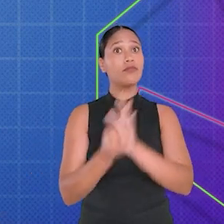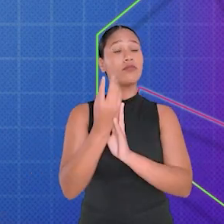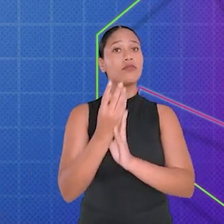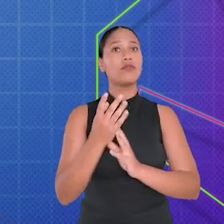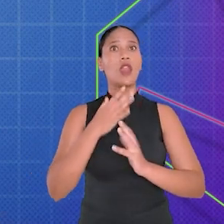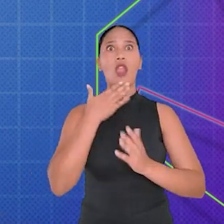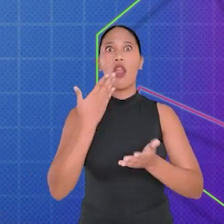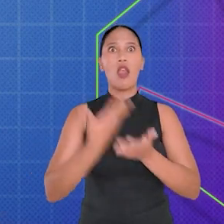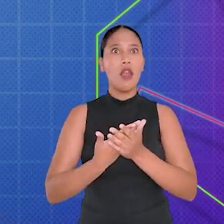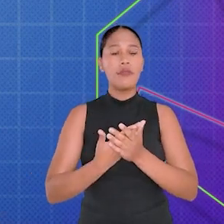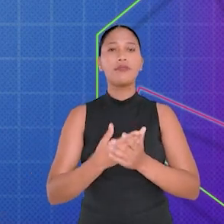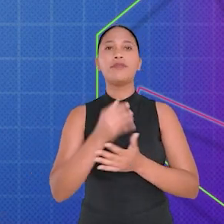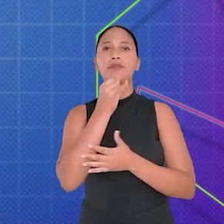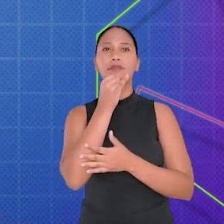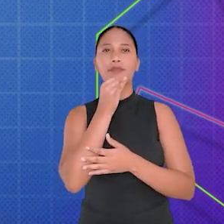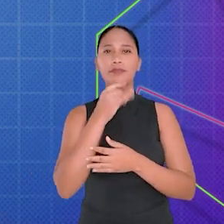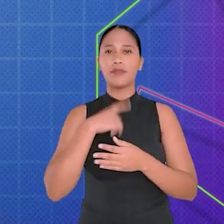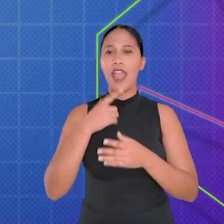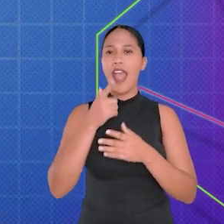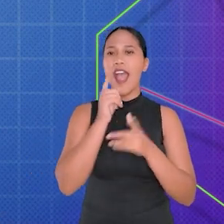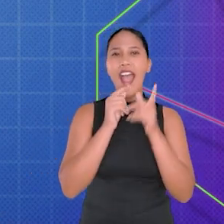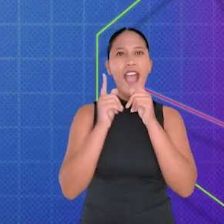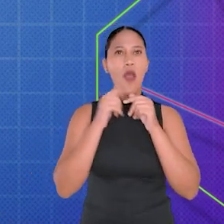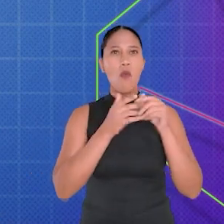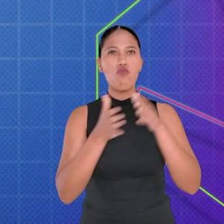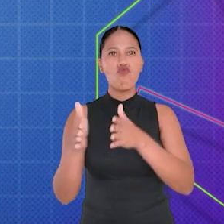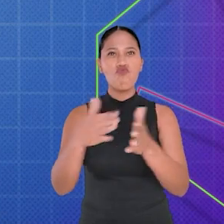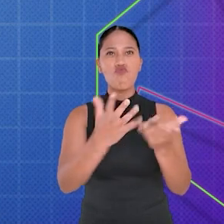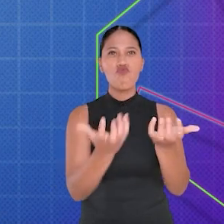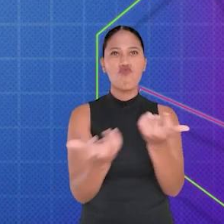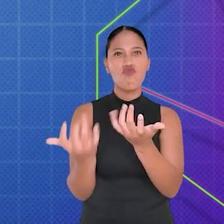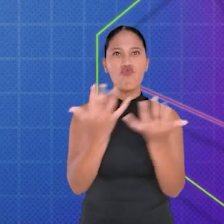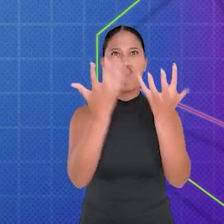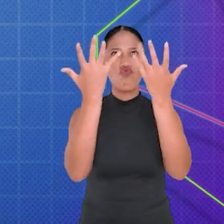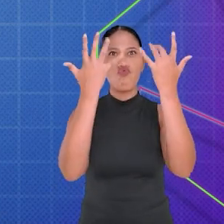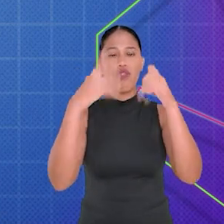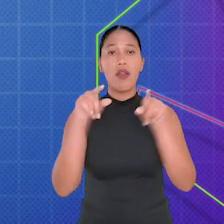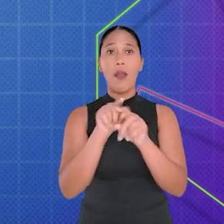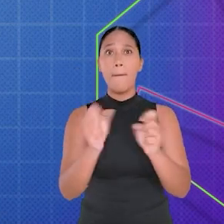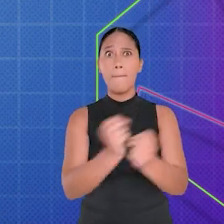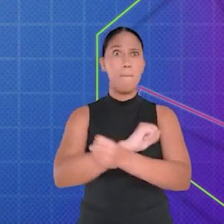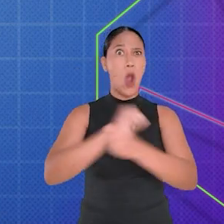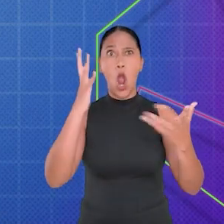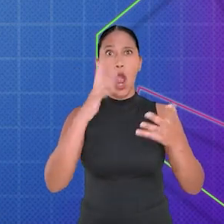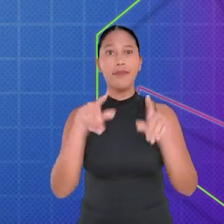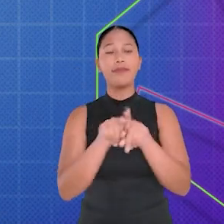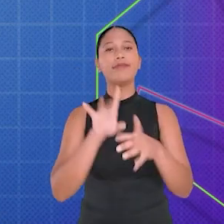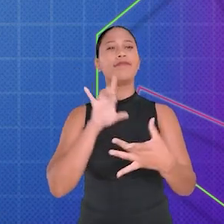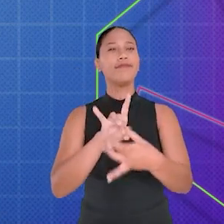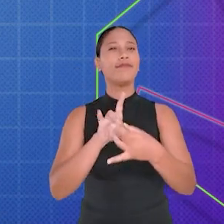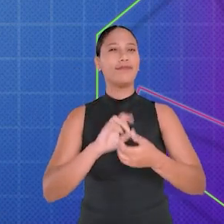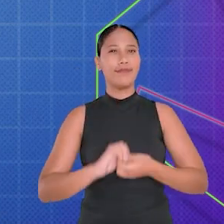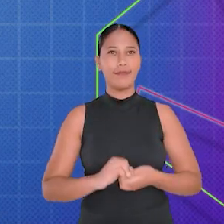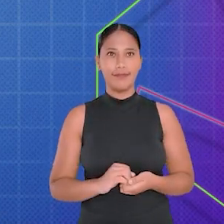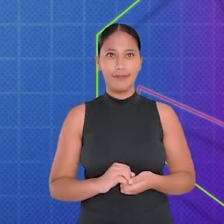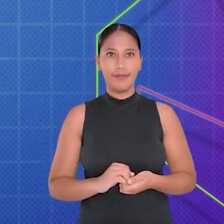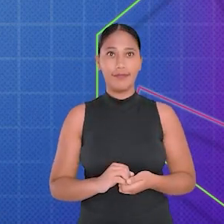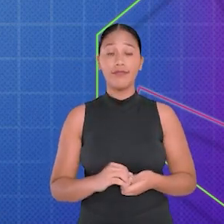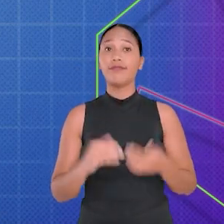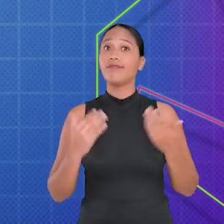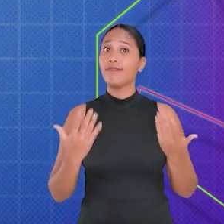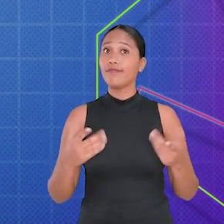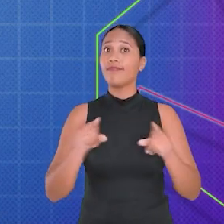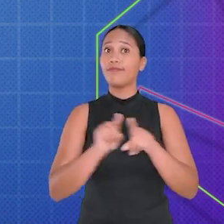para criar eventos visuais impressionantes, como a simulação de água, fumaça, explosões, e o que pode tornar o jogo ainda mais imersivo e